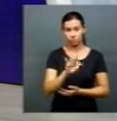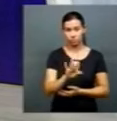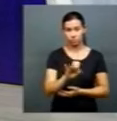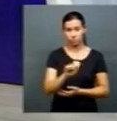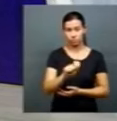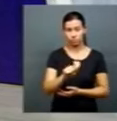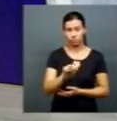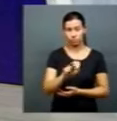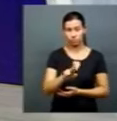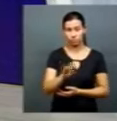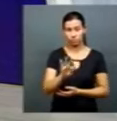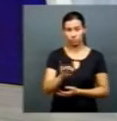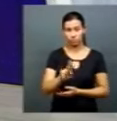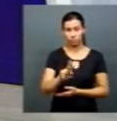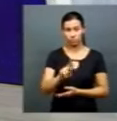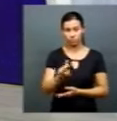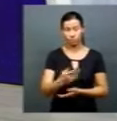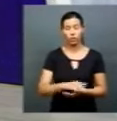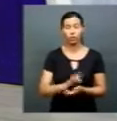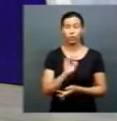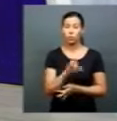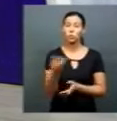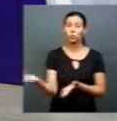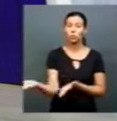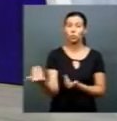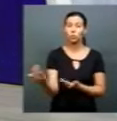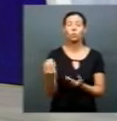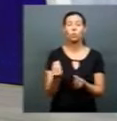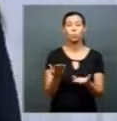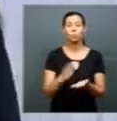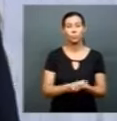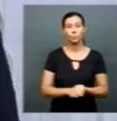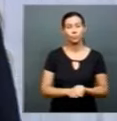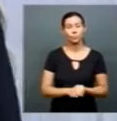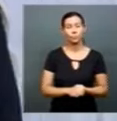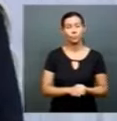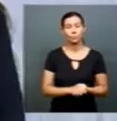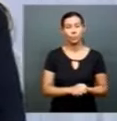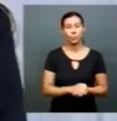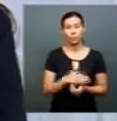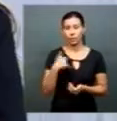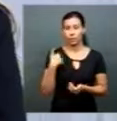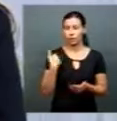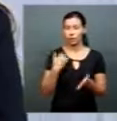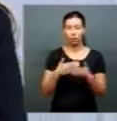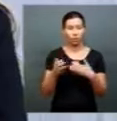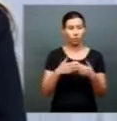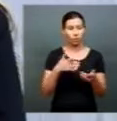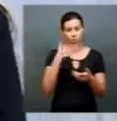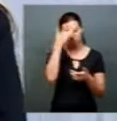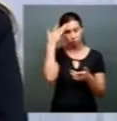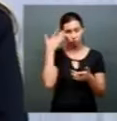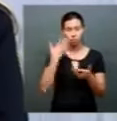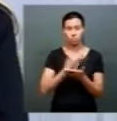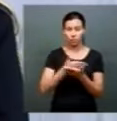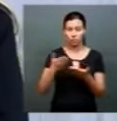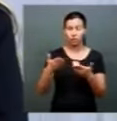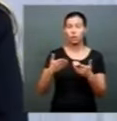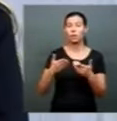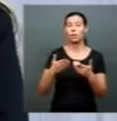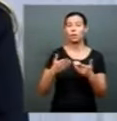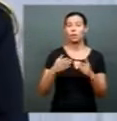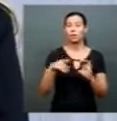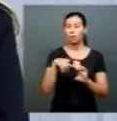é só de jovens? Não, não tem idade. Qualquer pessoa pode empreender e pode iniciar uma